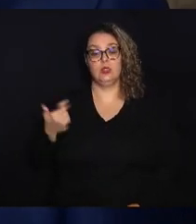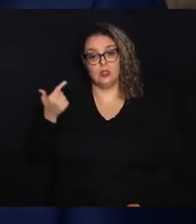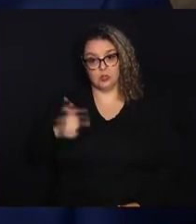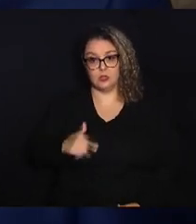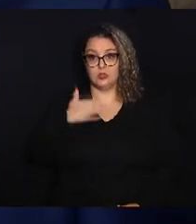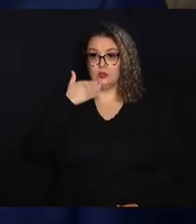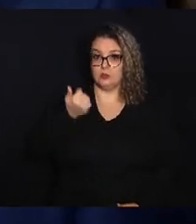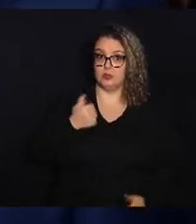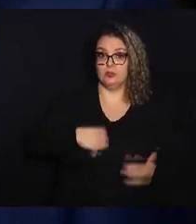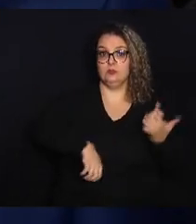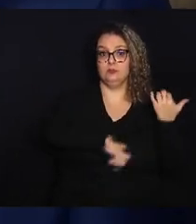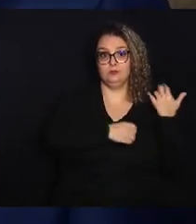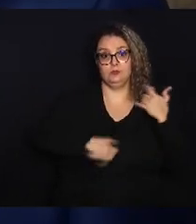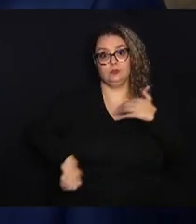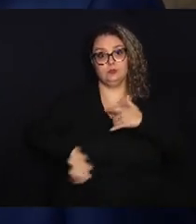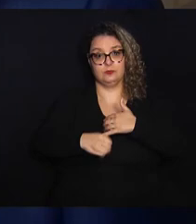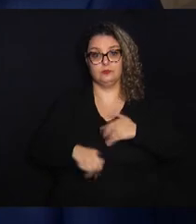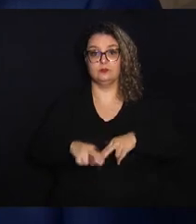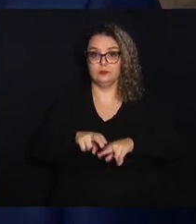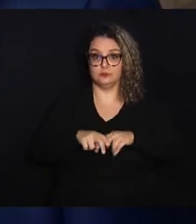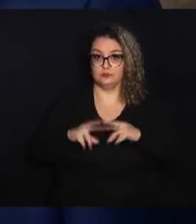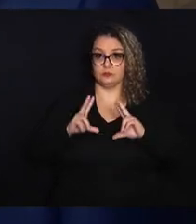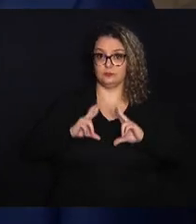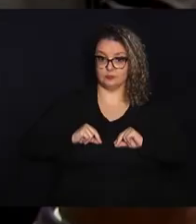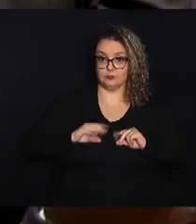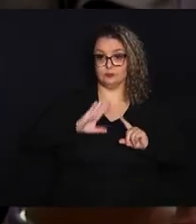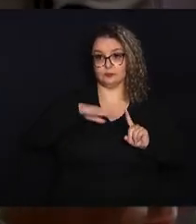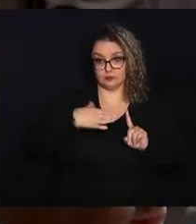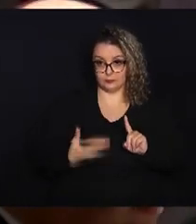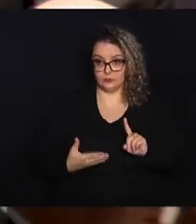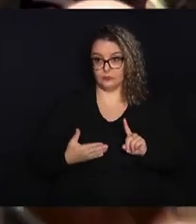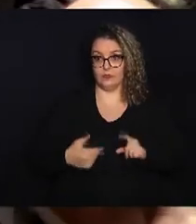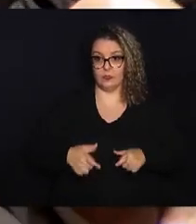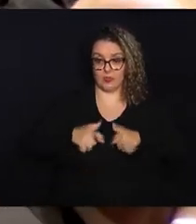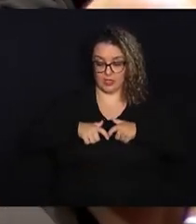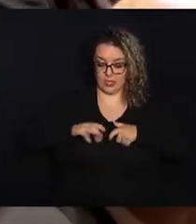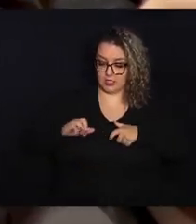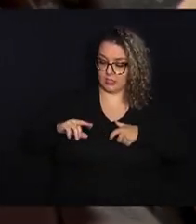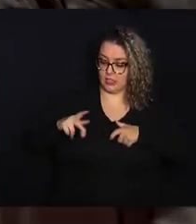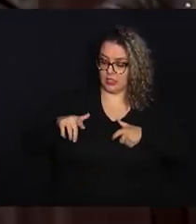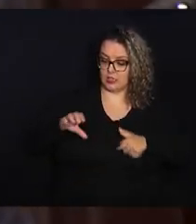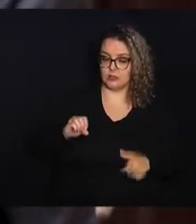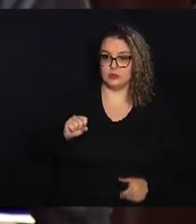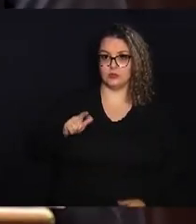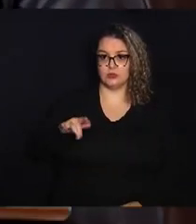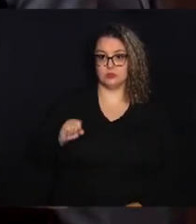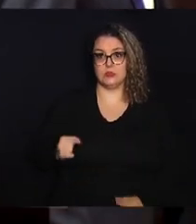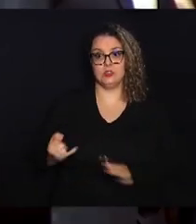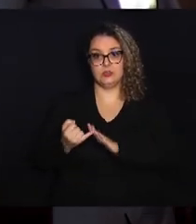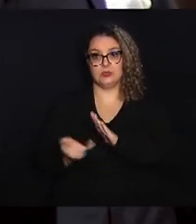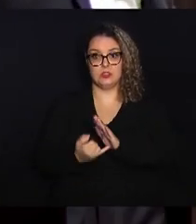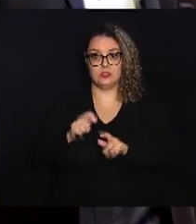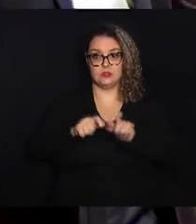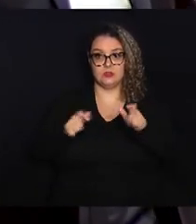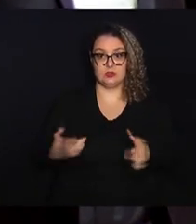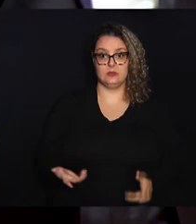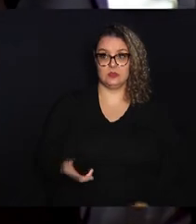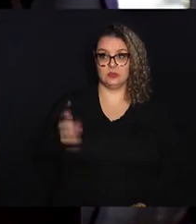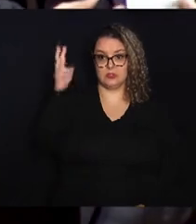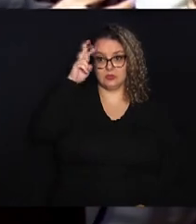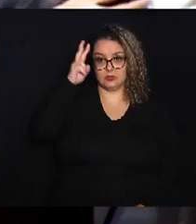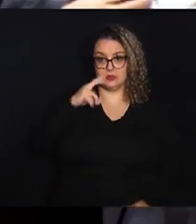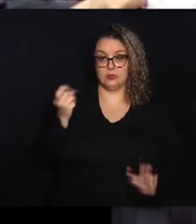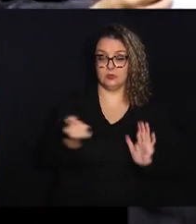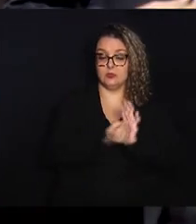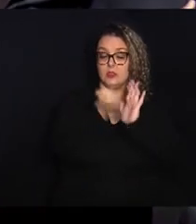melhoria da orquestra, e por isso que ela merece essa homenagem. A medalha Carlos Gomes é concedida a entidades, pessoas que levam o legado de Carlos